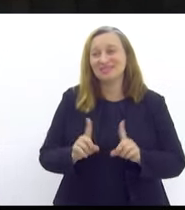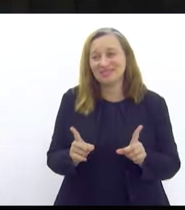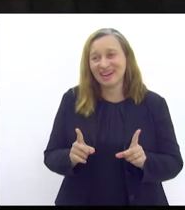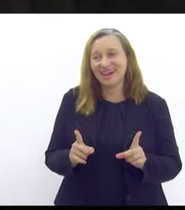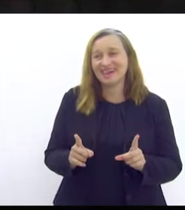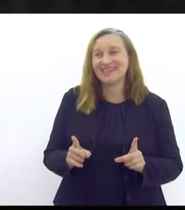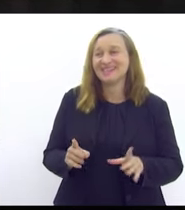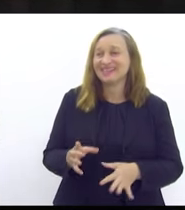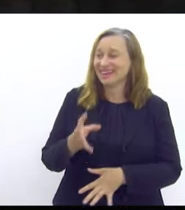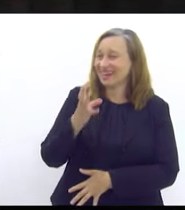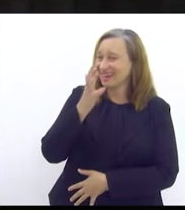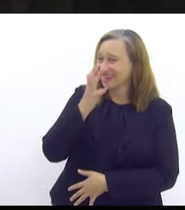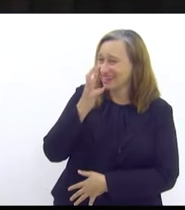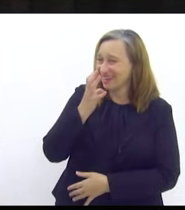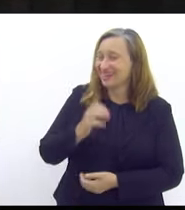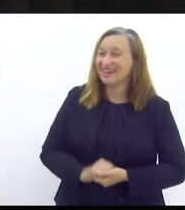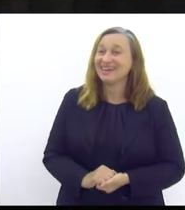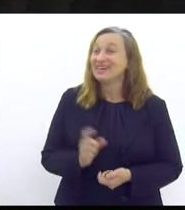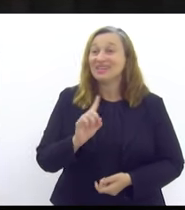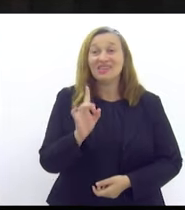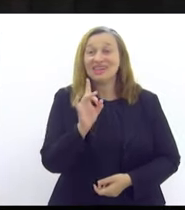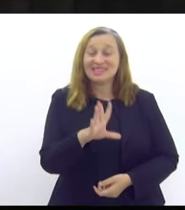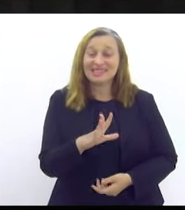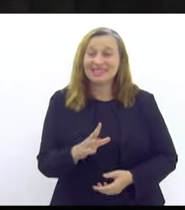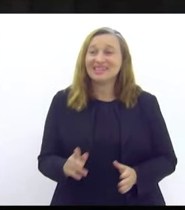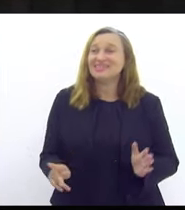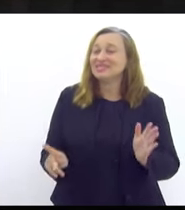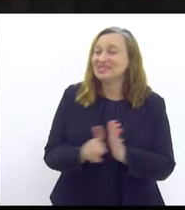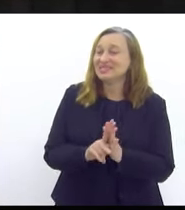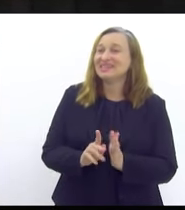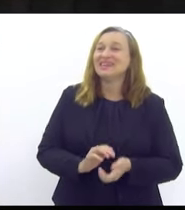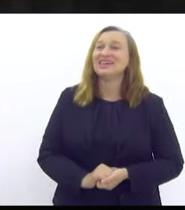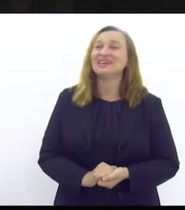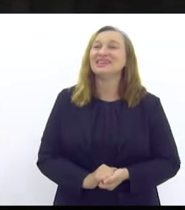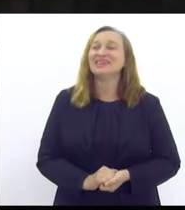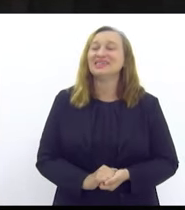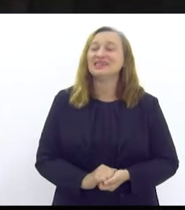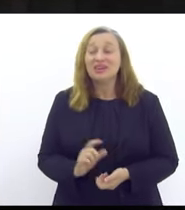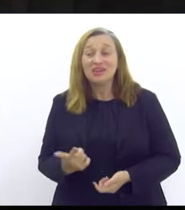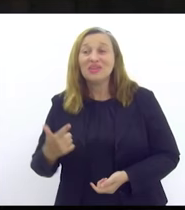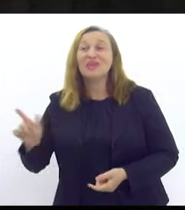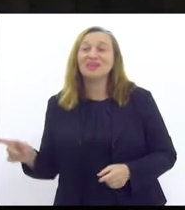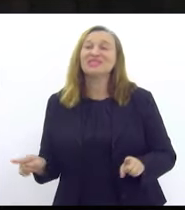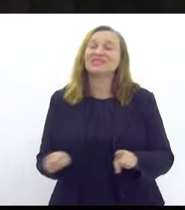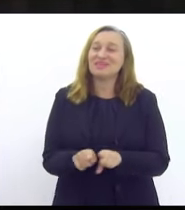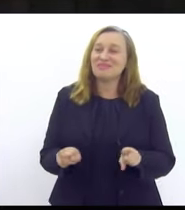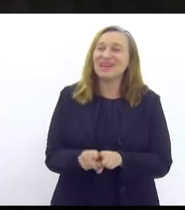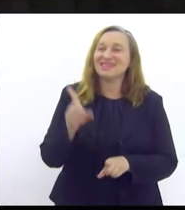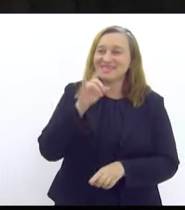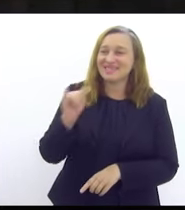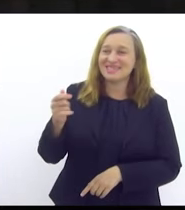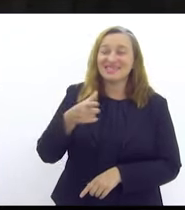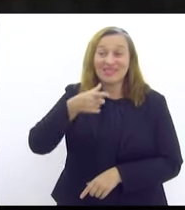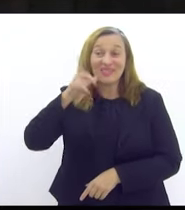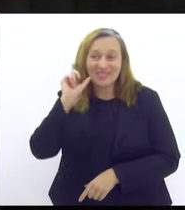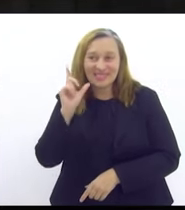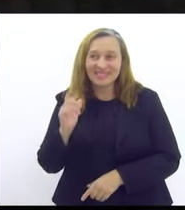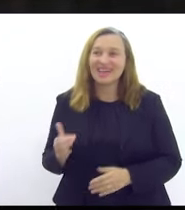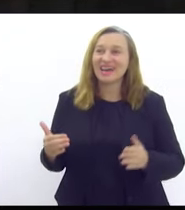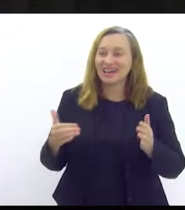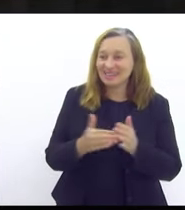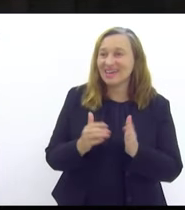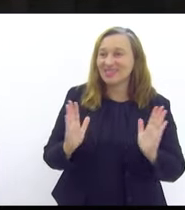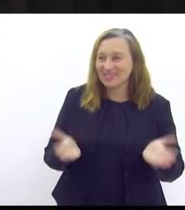me impressiona não é só nesse projeto, como em outros no dia de ontem e até no dia